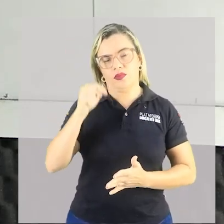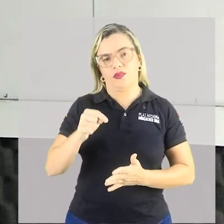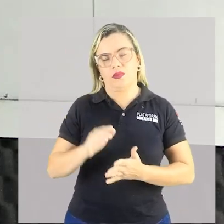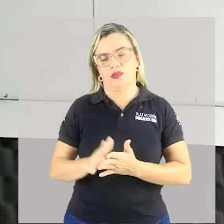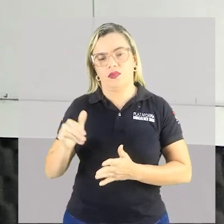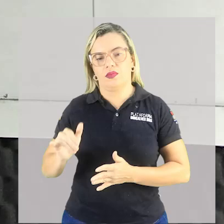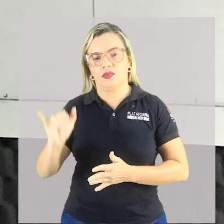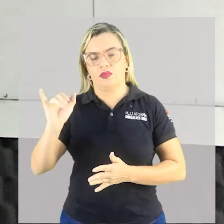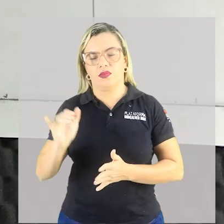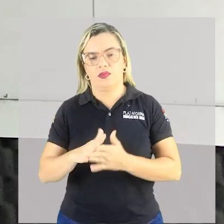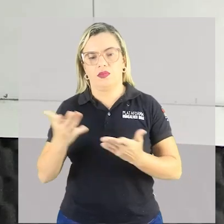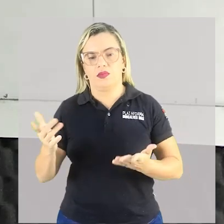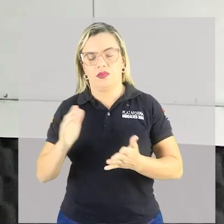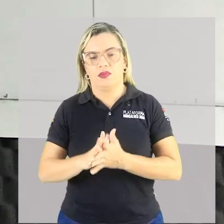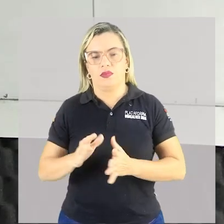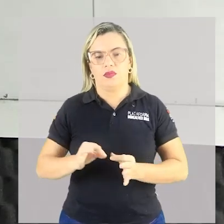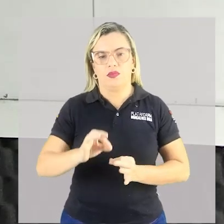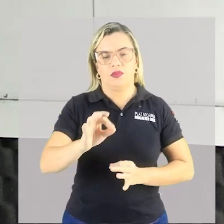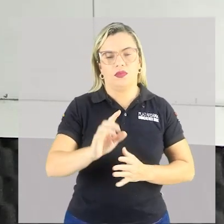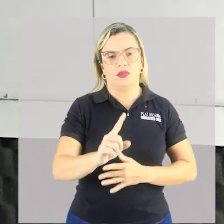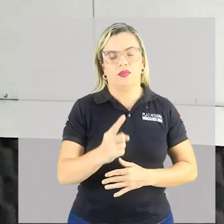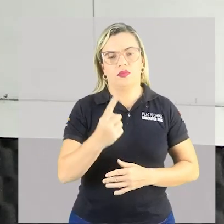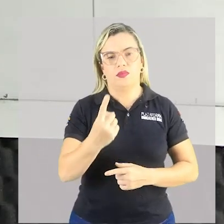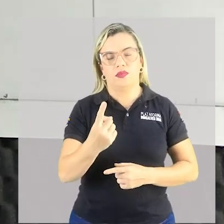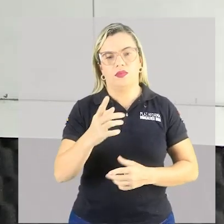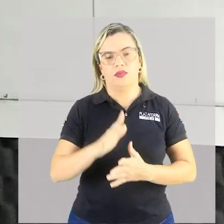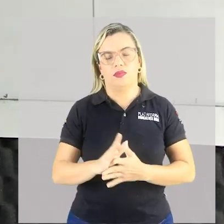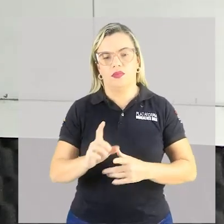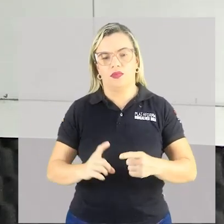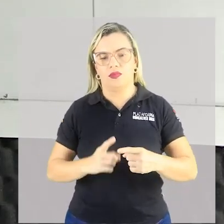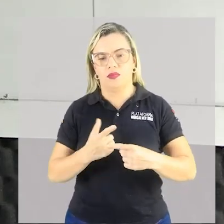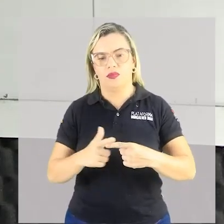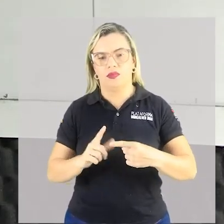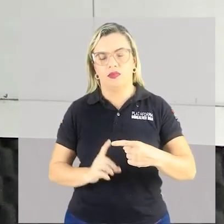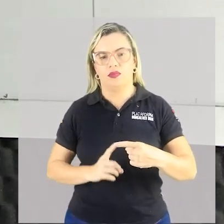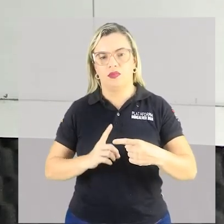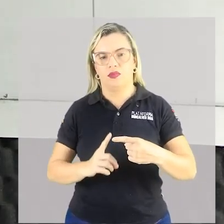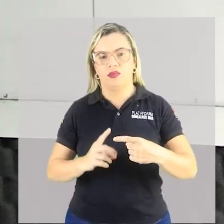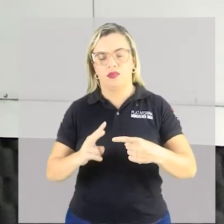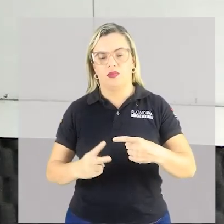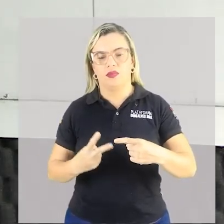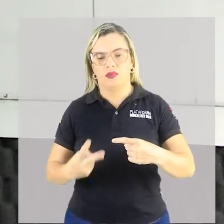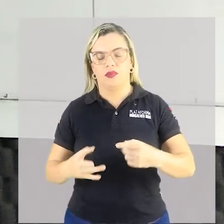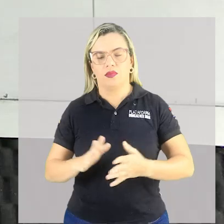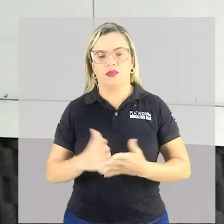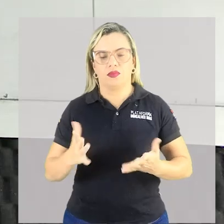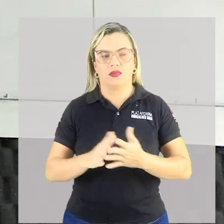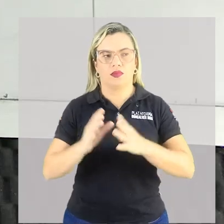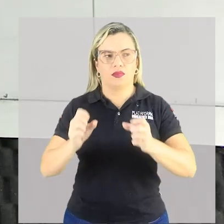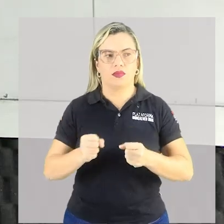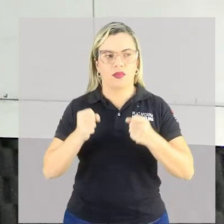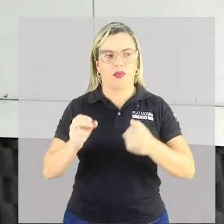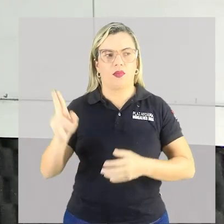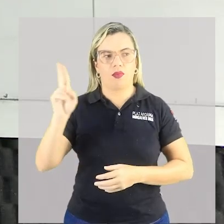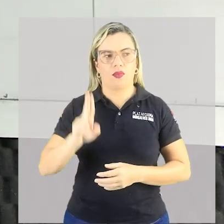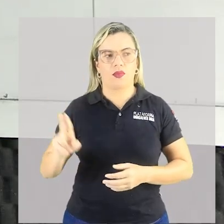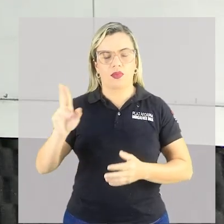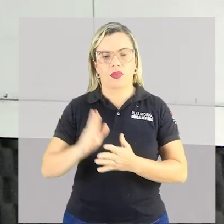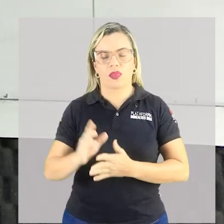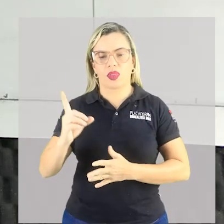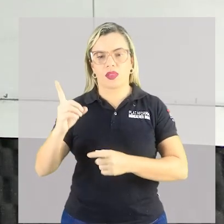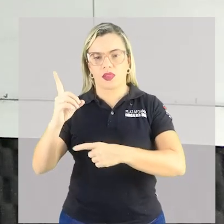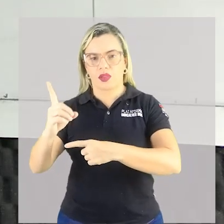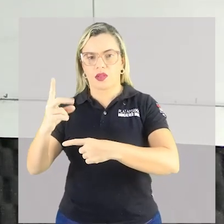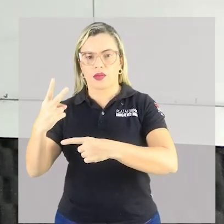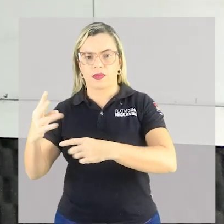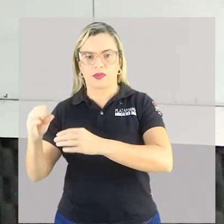motorista Y, né? Ou seja, a distância 1 dividido pela distância o quê? Distância 2. Então eu posso pegar esse D2, trazer